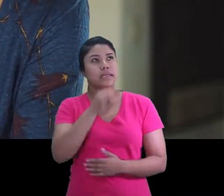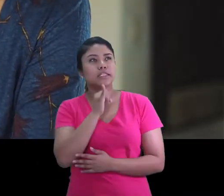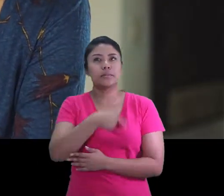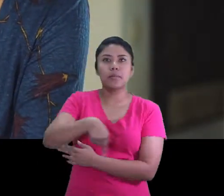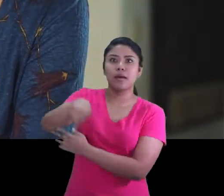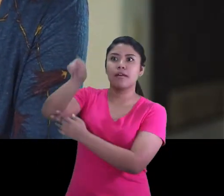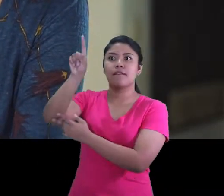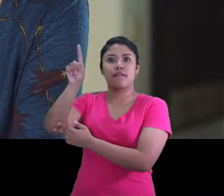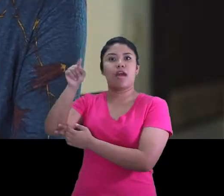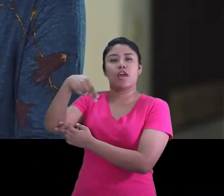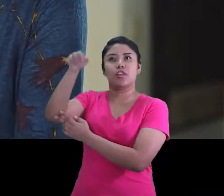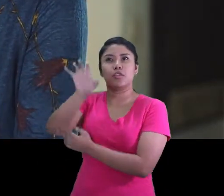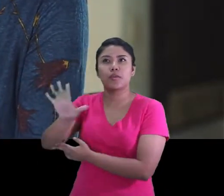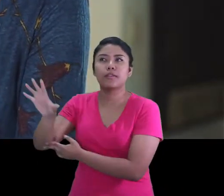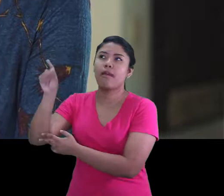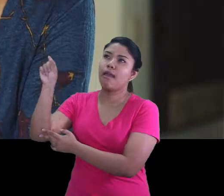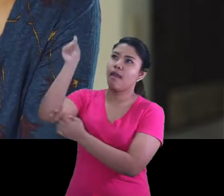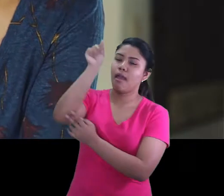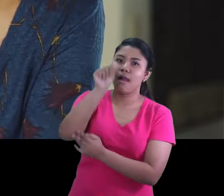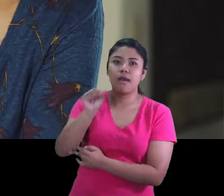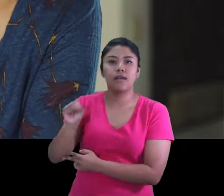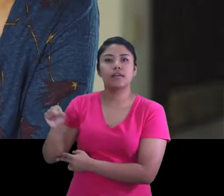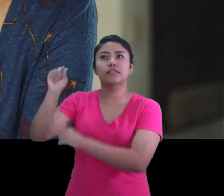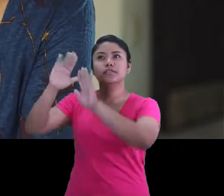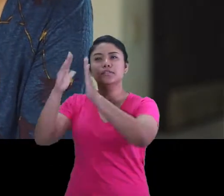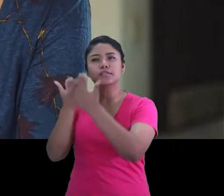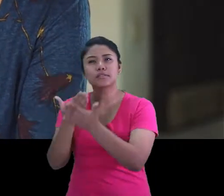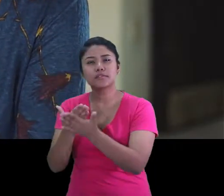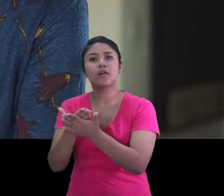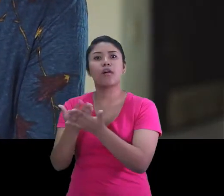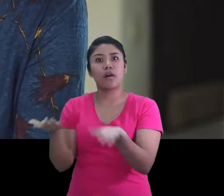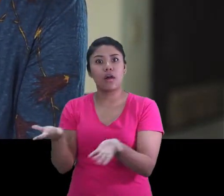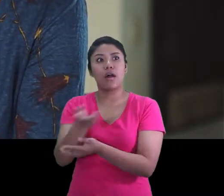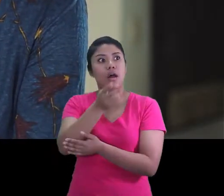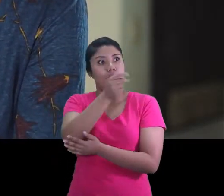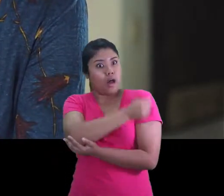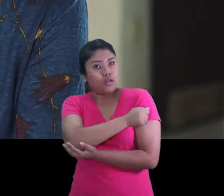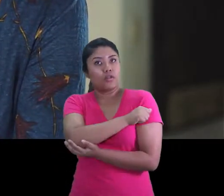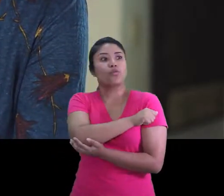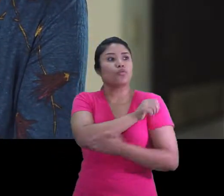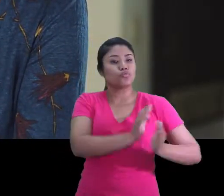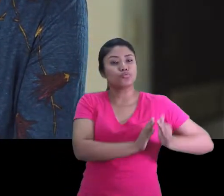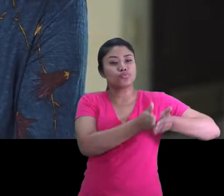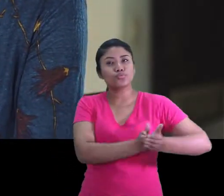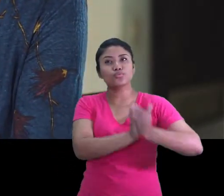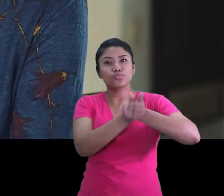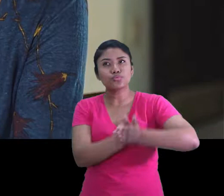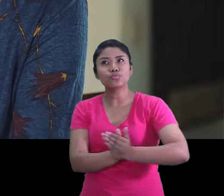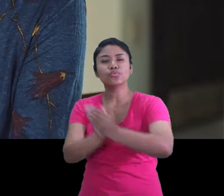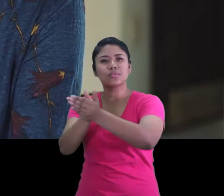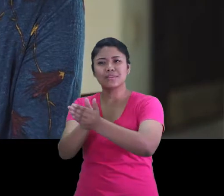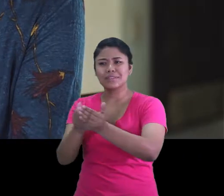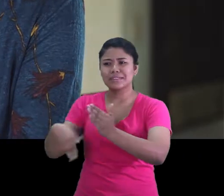você vai numa escola, por exemplo, em Olinda, ou em Jaboatão dos Guararapes, ou em São Gabriel da Cachoeira, que as